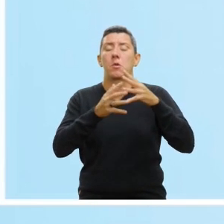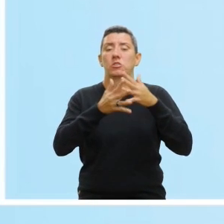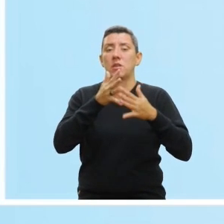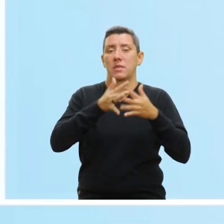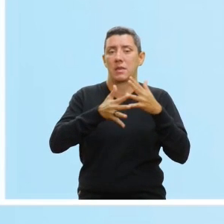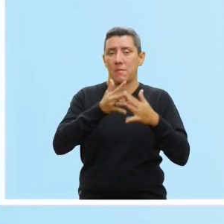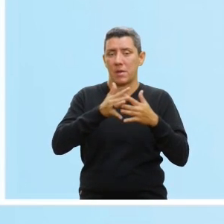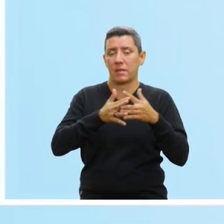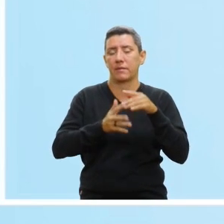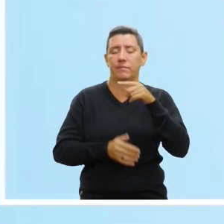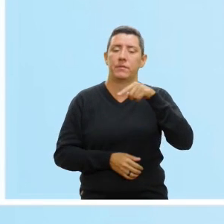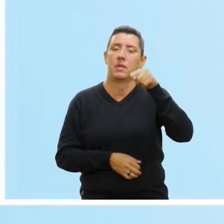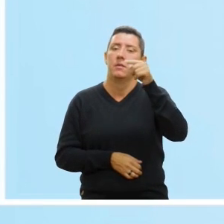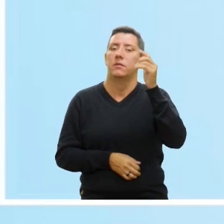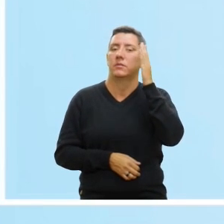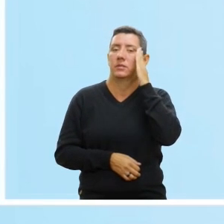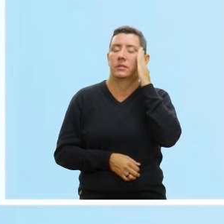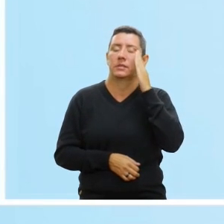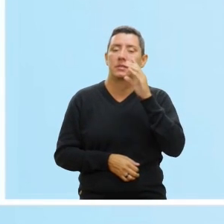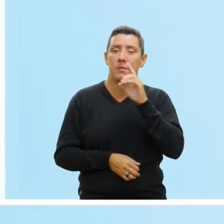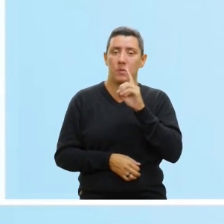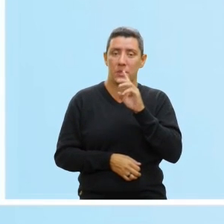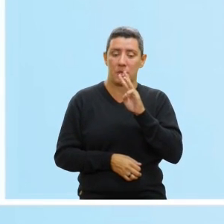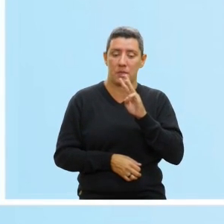efeito conhecido também e que o DWDM